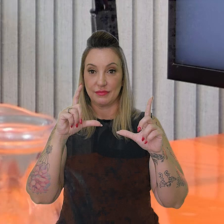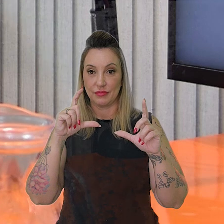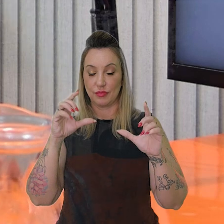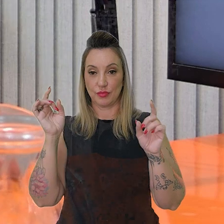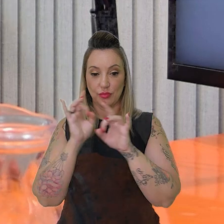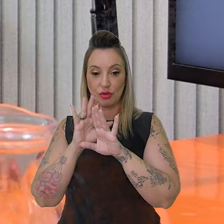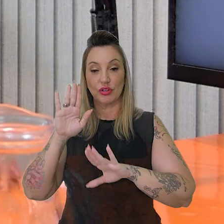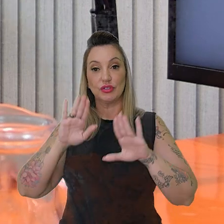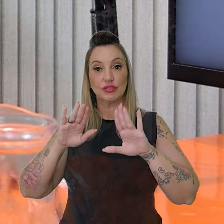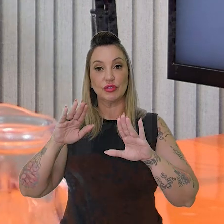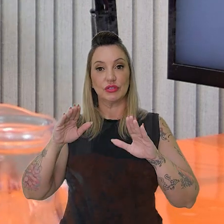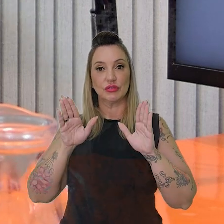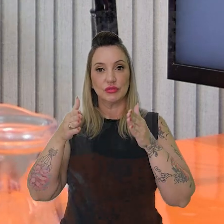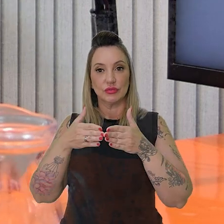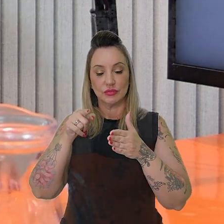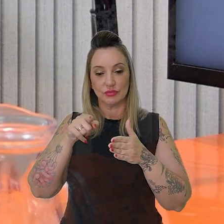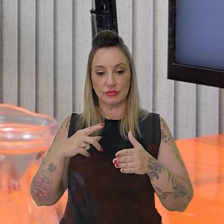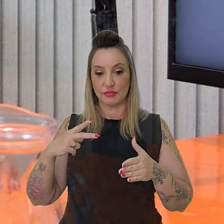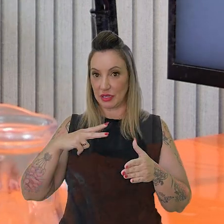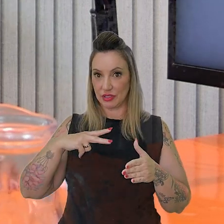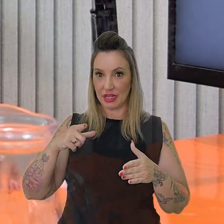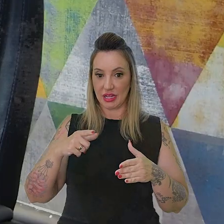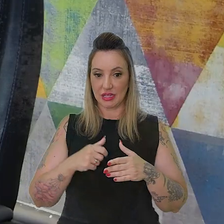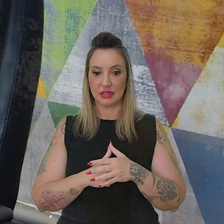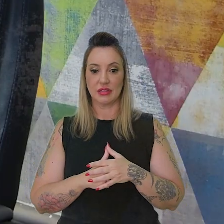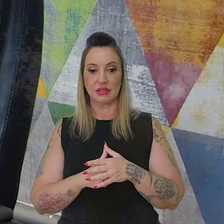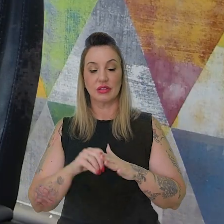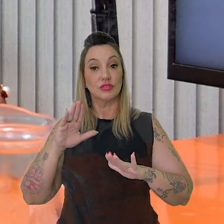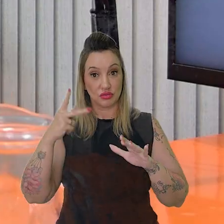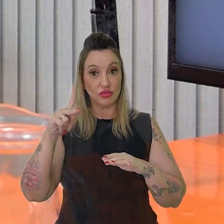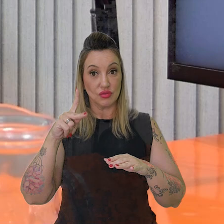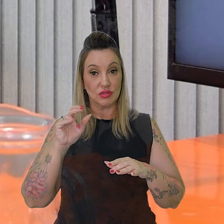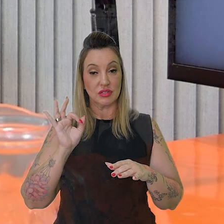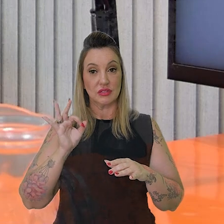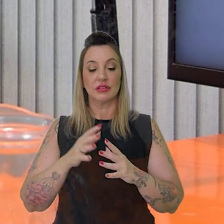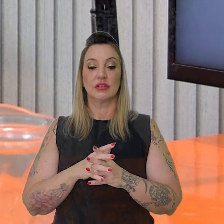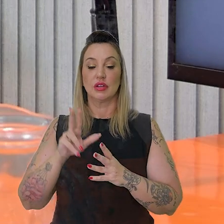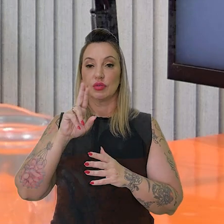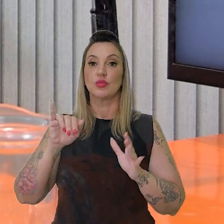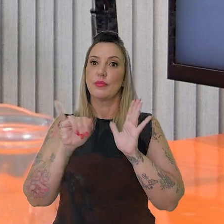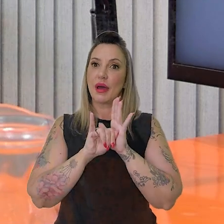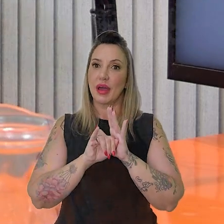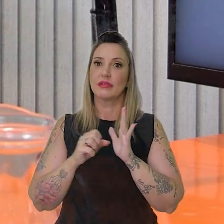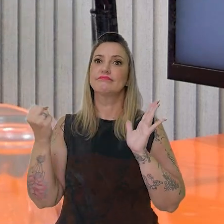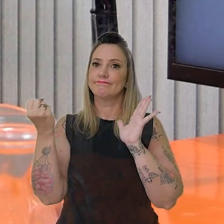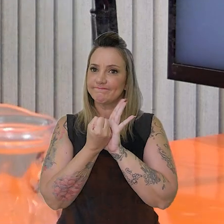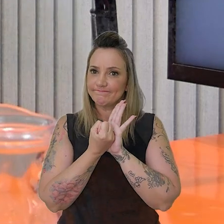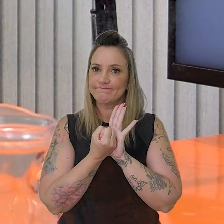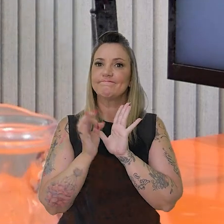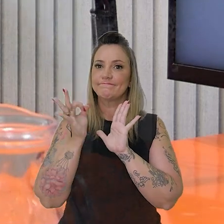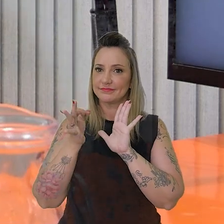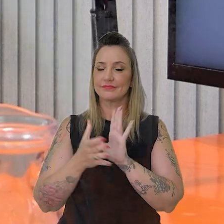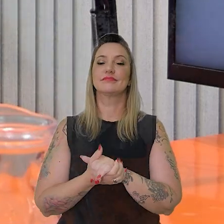prontinhos de acordo com o seu nicho Nossa mas personalizado não de acordo com o seu segmento a sua marca